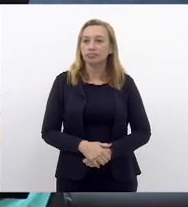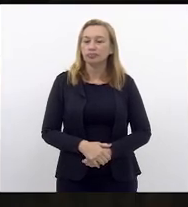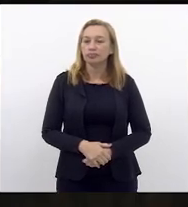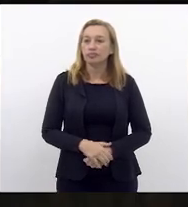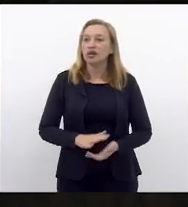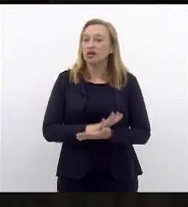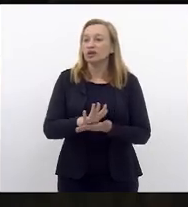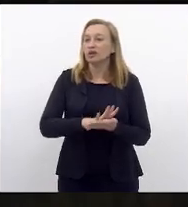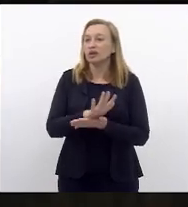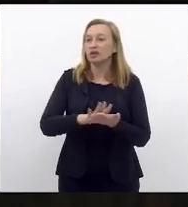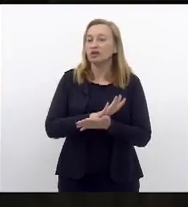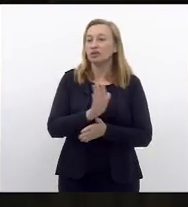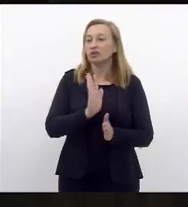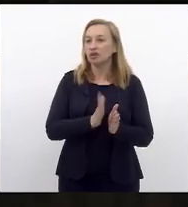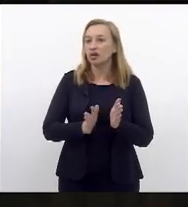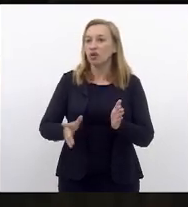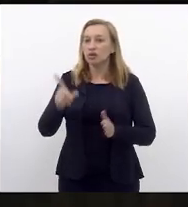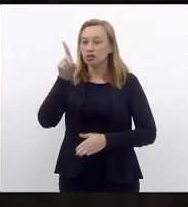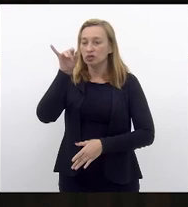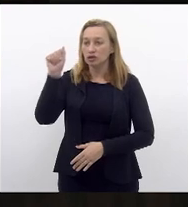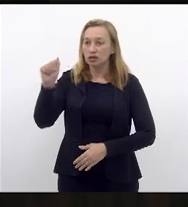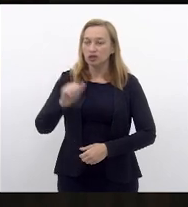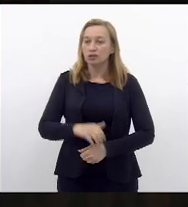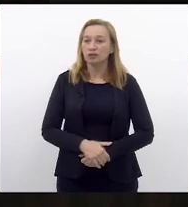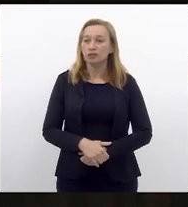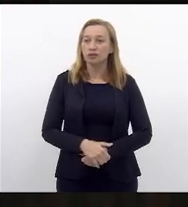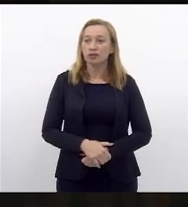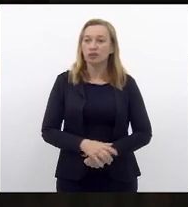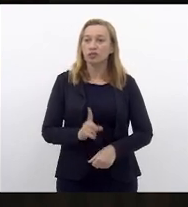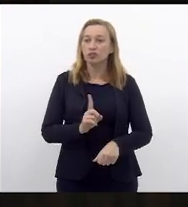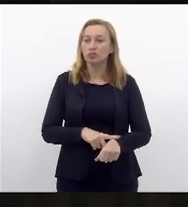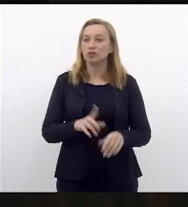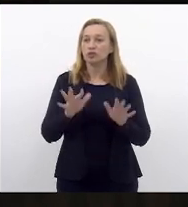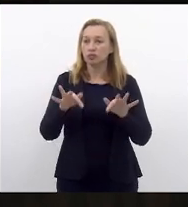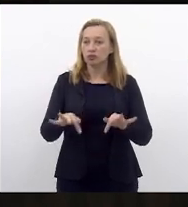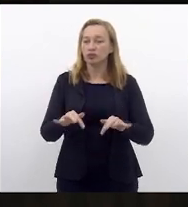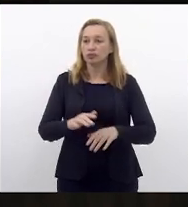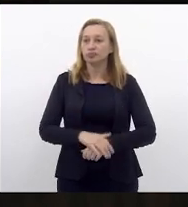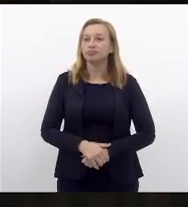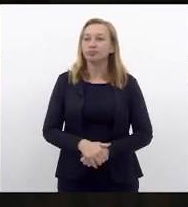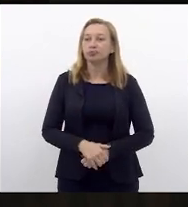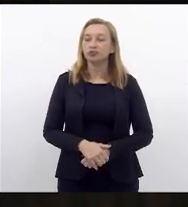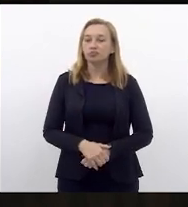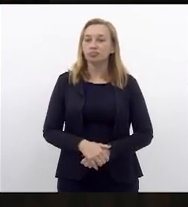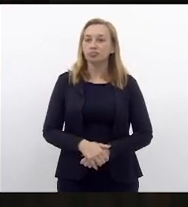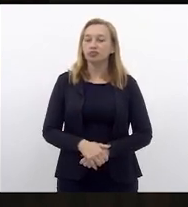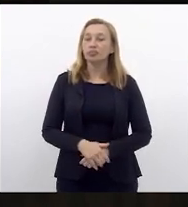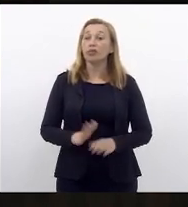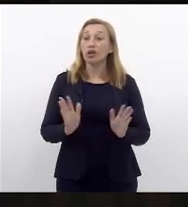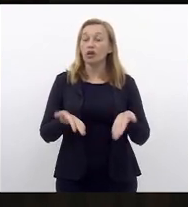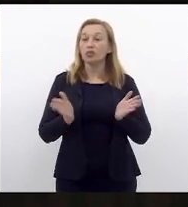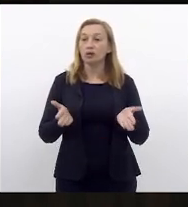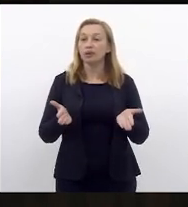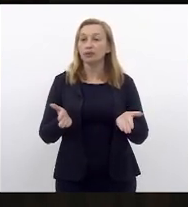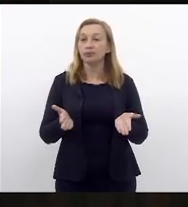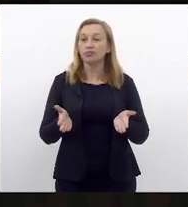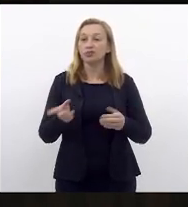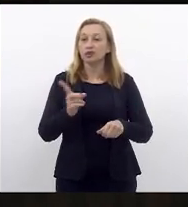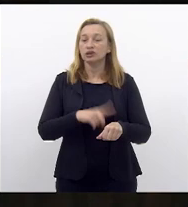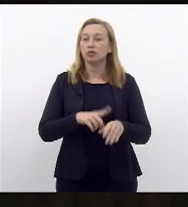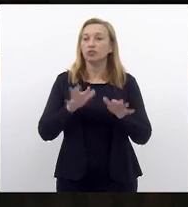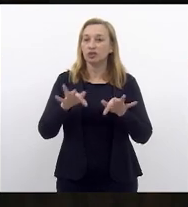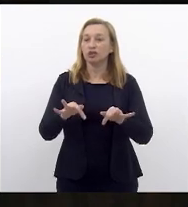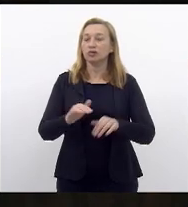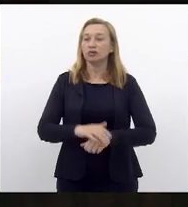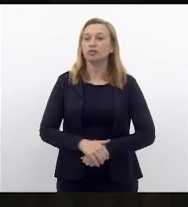Nada mais a tratar na ordem do dia. Esgotado o tempo regulamentar, passa-se ao expediente